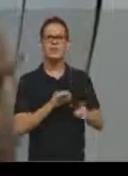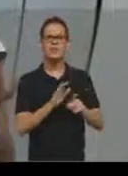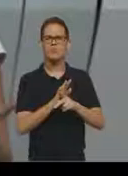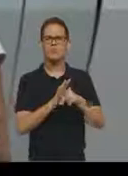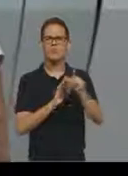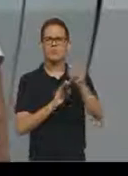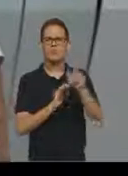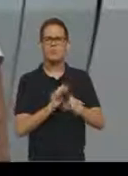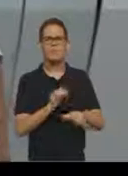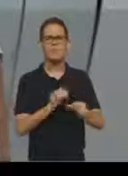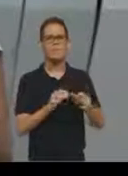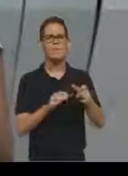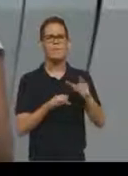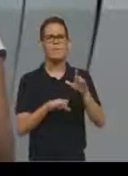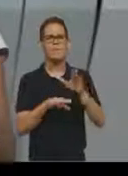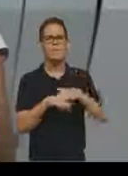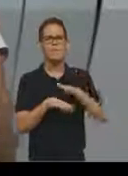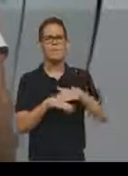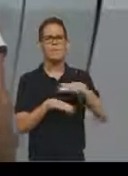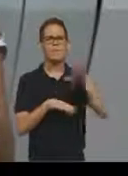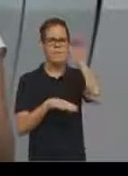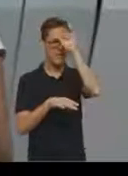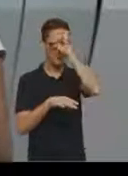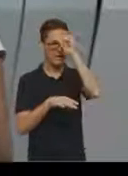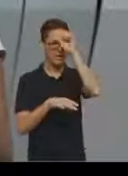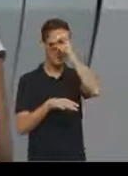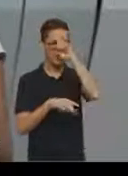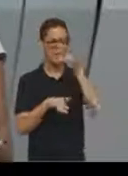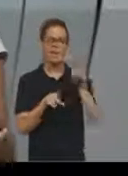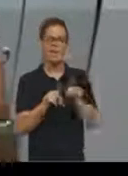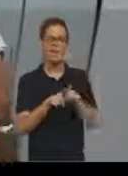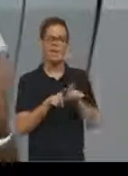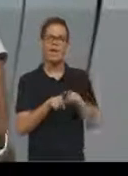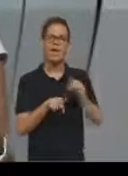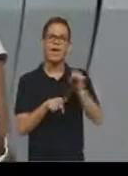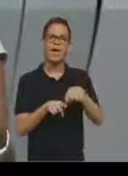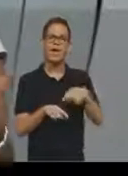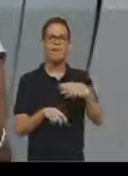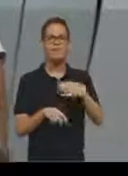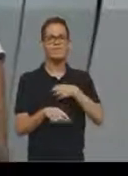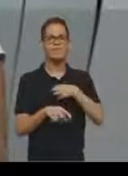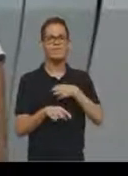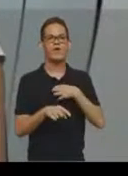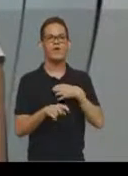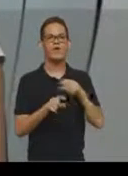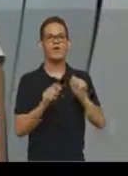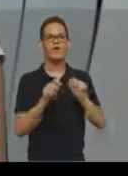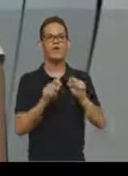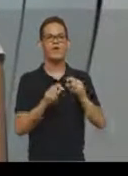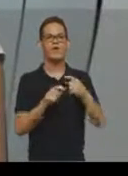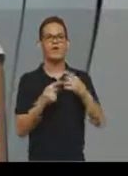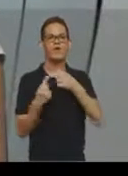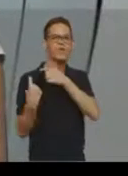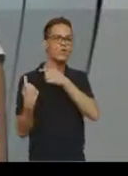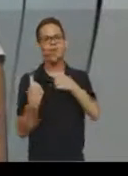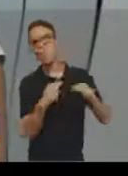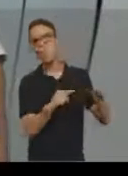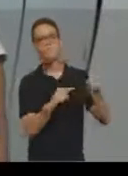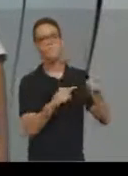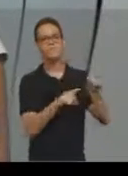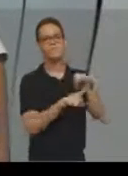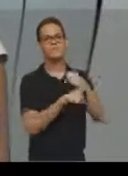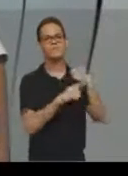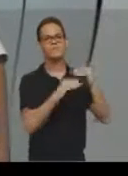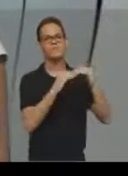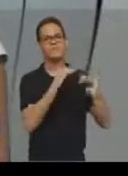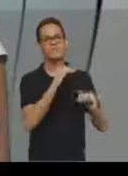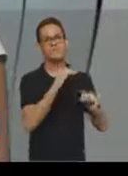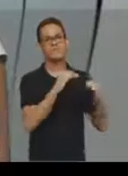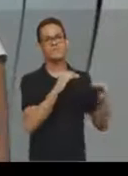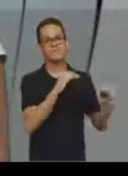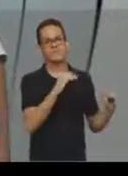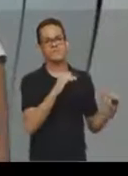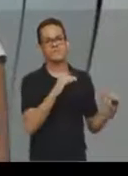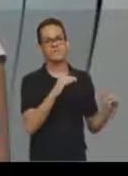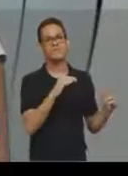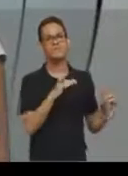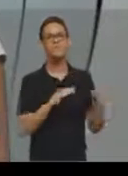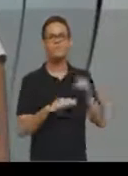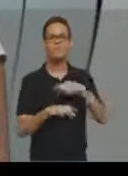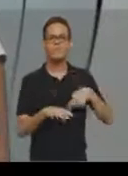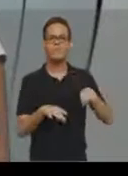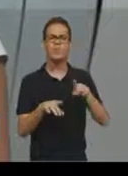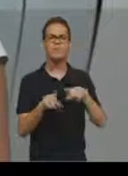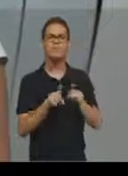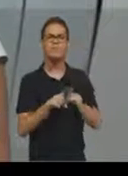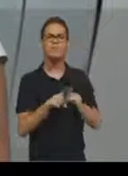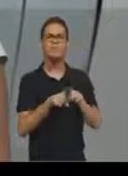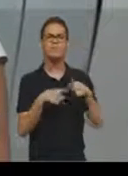forma de instrução, né? E também aí uma maneira de combater essas desigualdades sociais. A gente deve falar também,